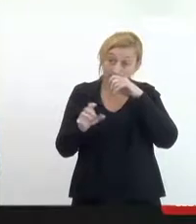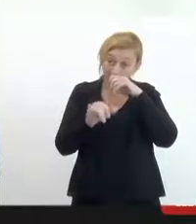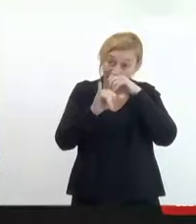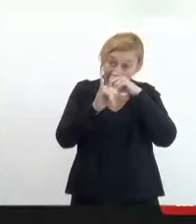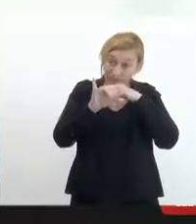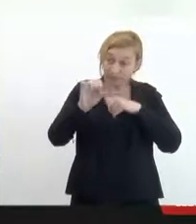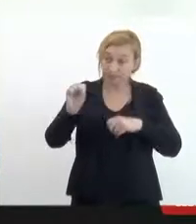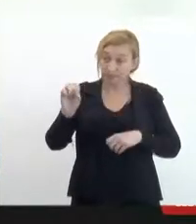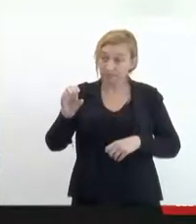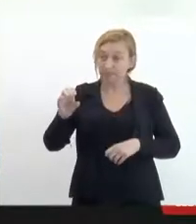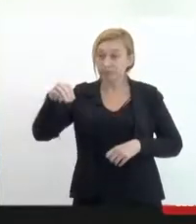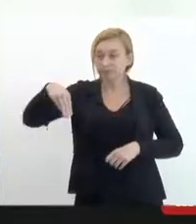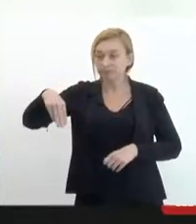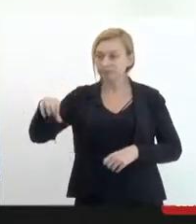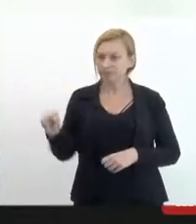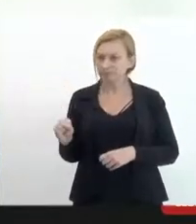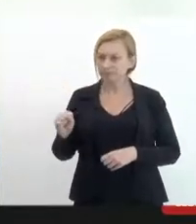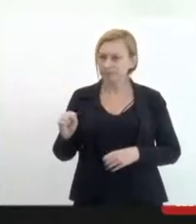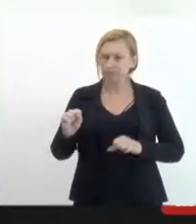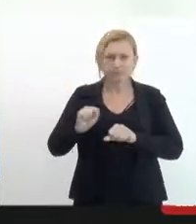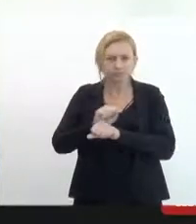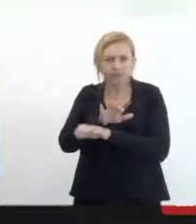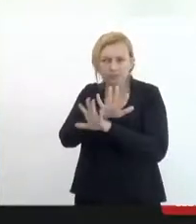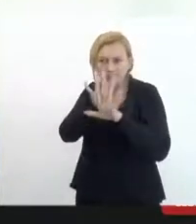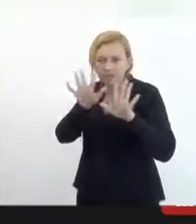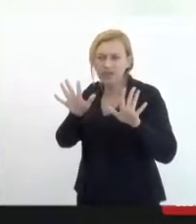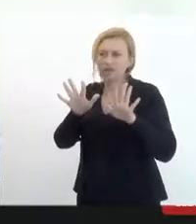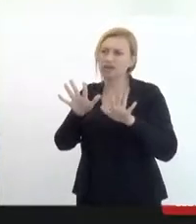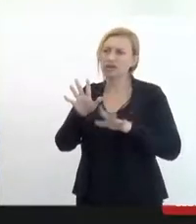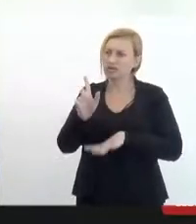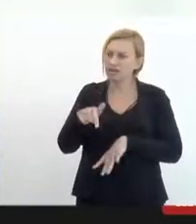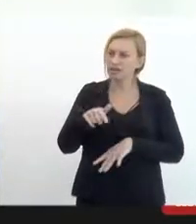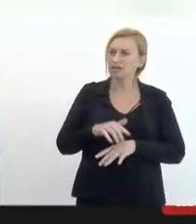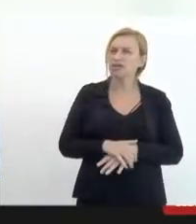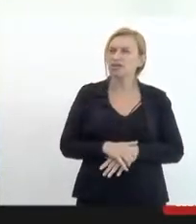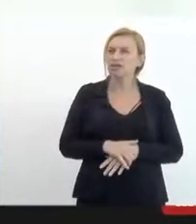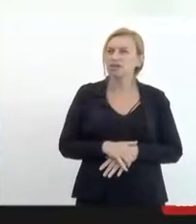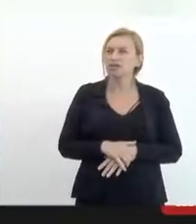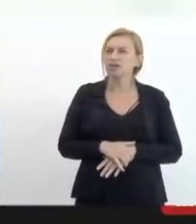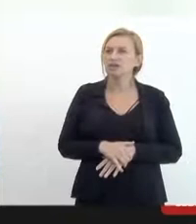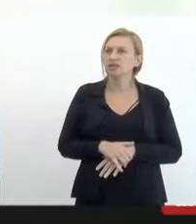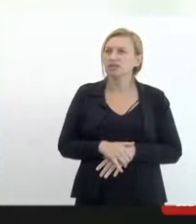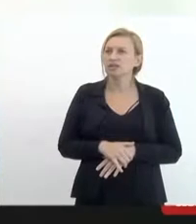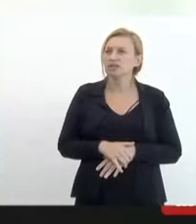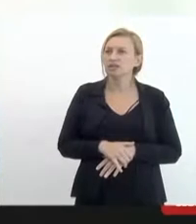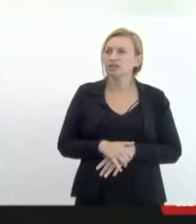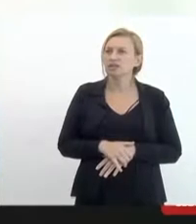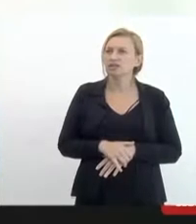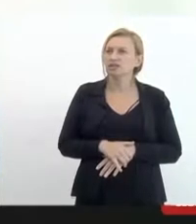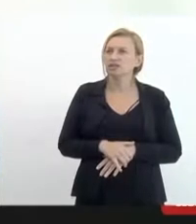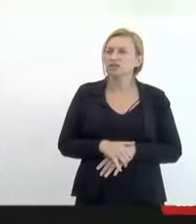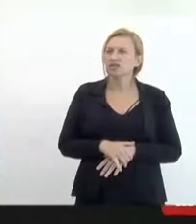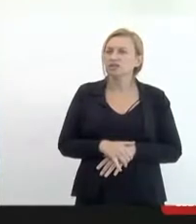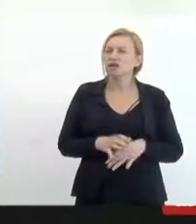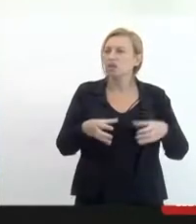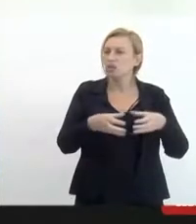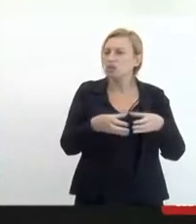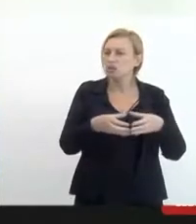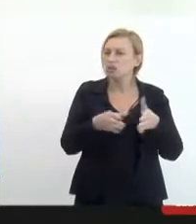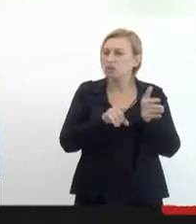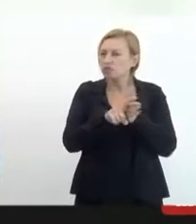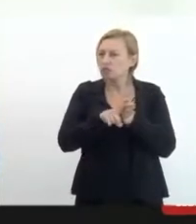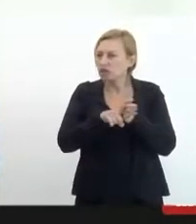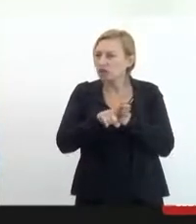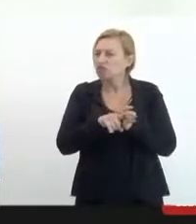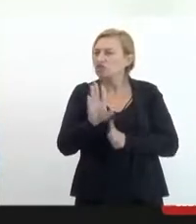ICMS absolutamente transparente, né, franqueando ao órgão fiscalizador, agora já